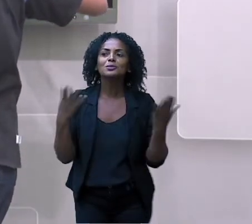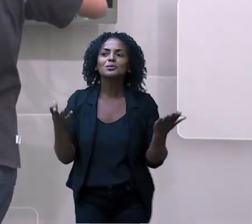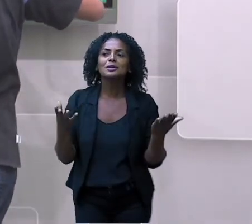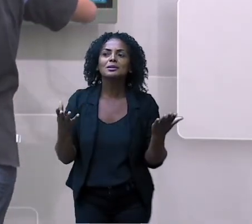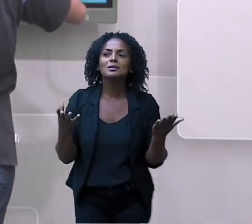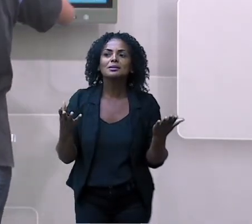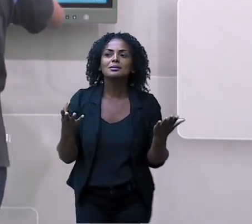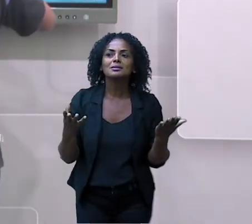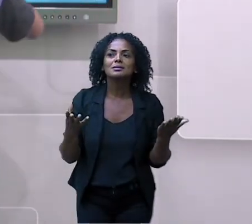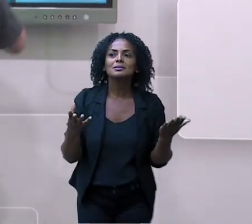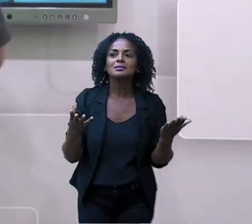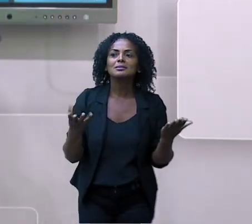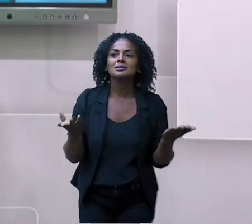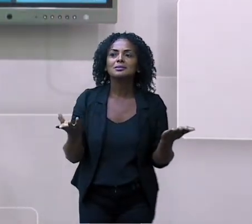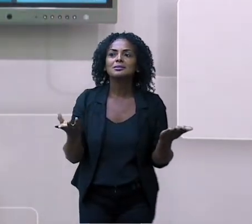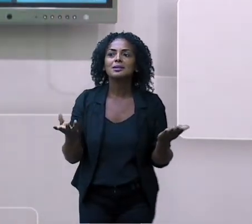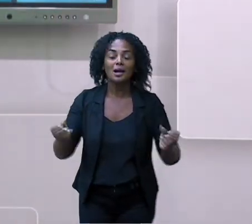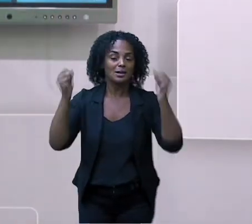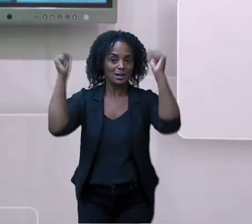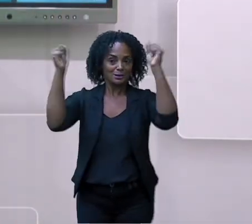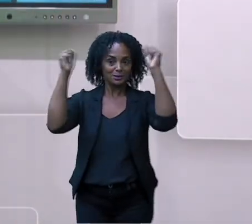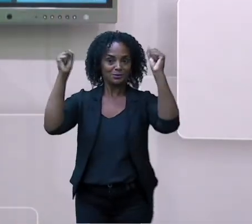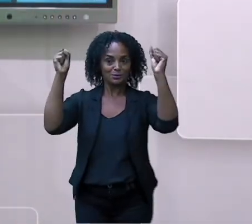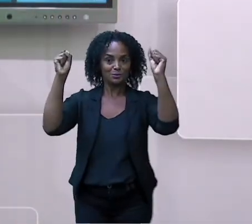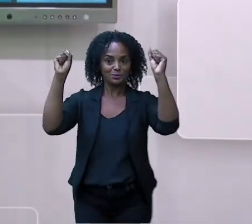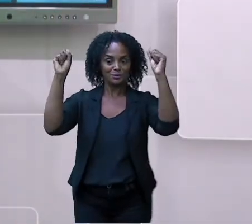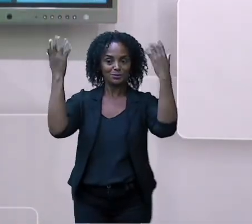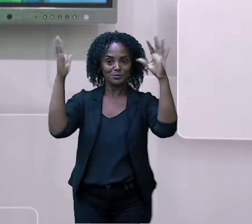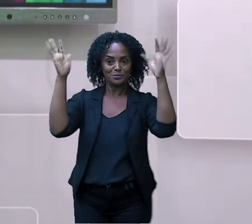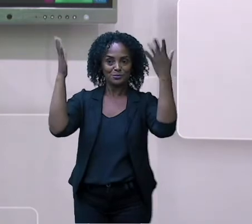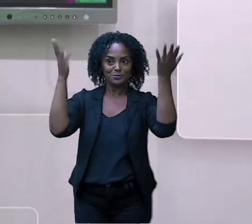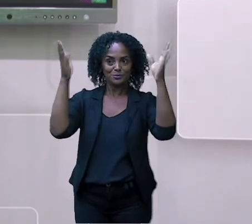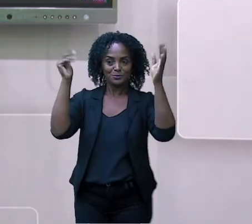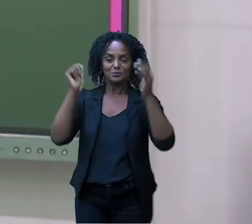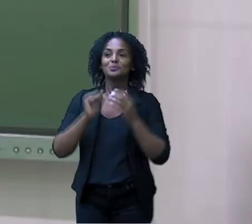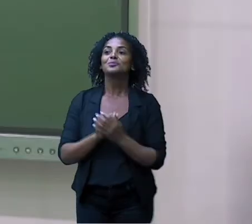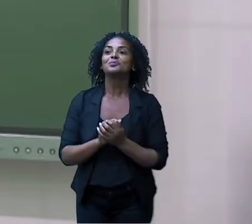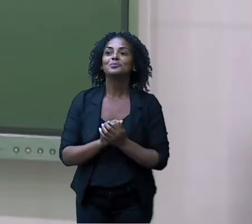golfinho. Dolphin ocean. Good job.